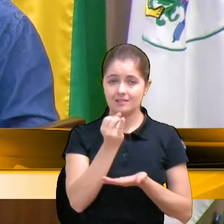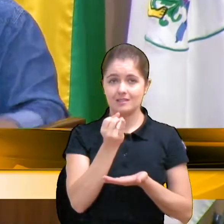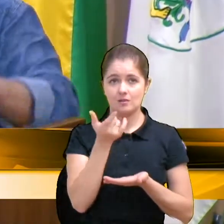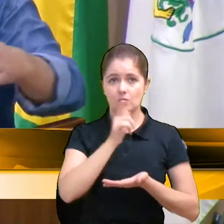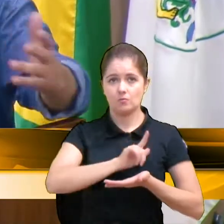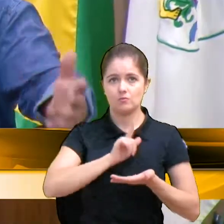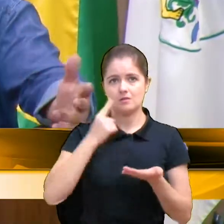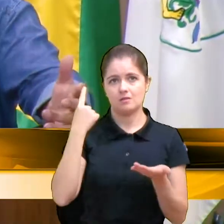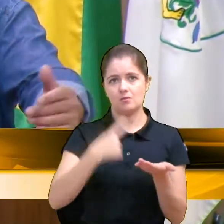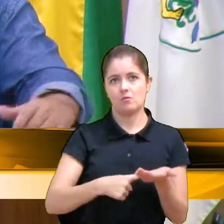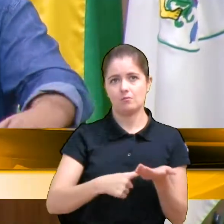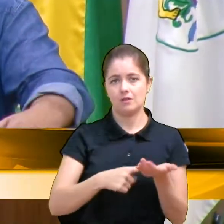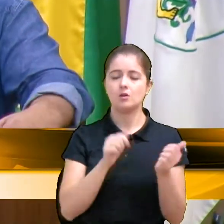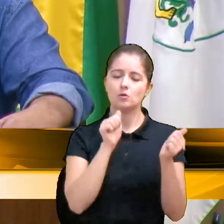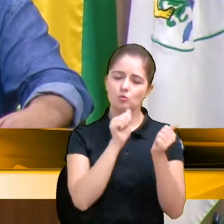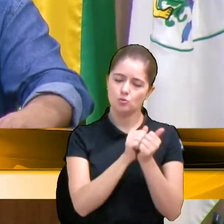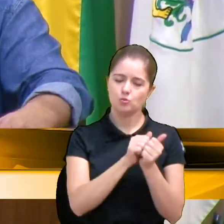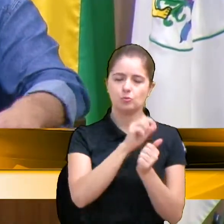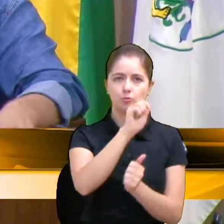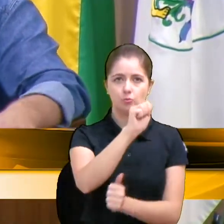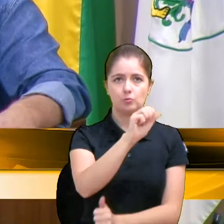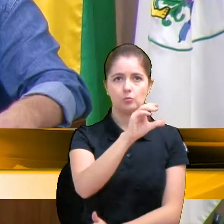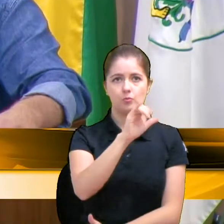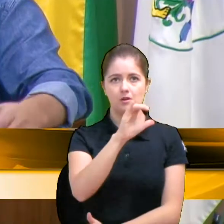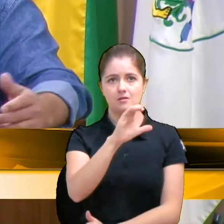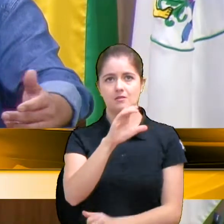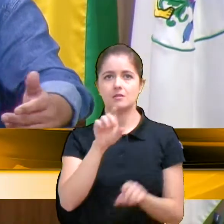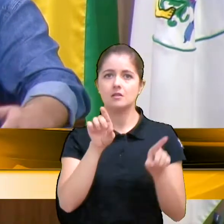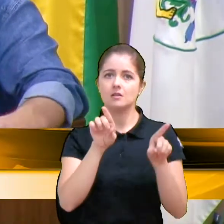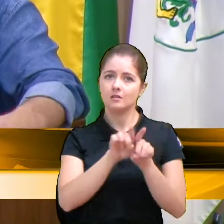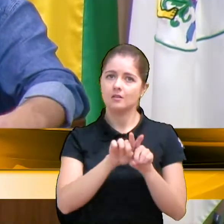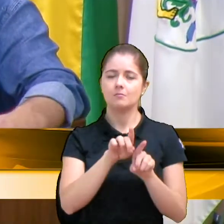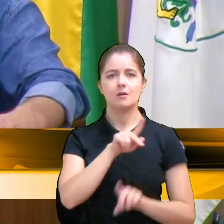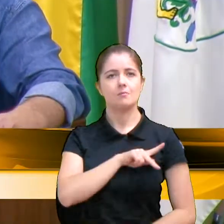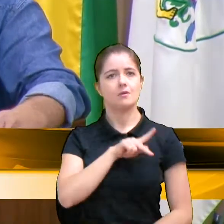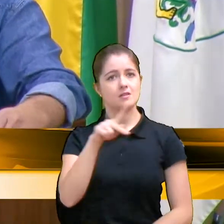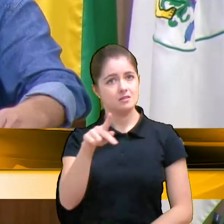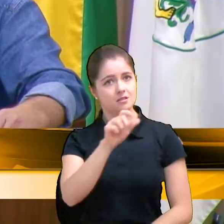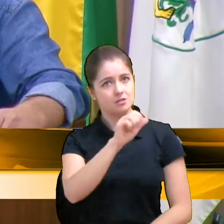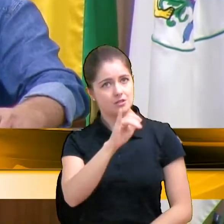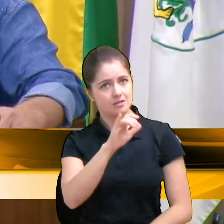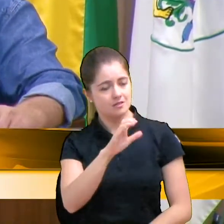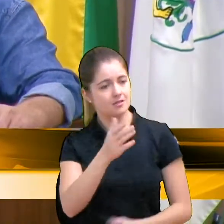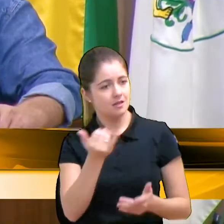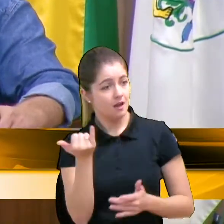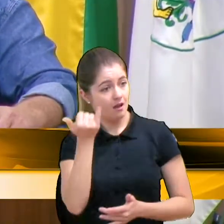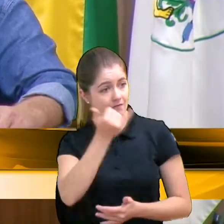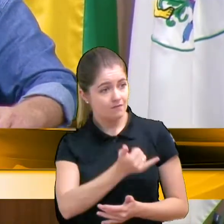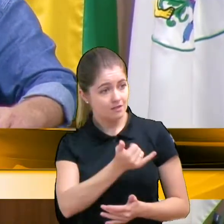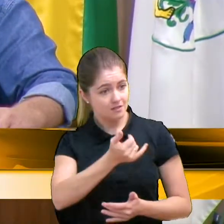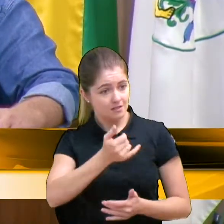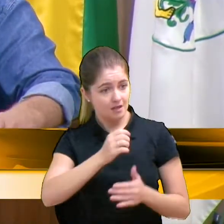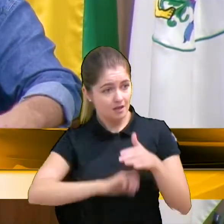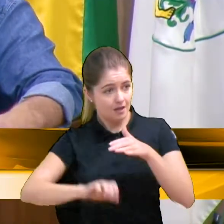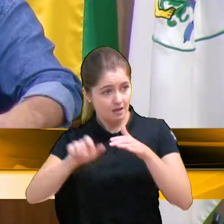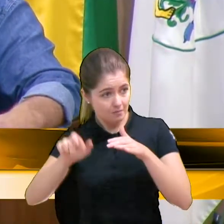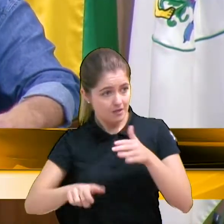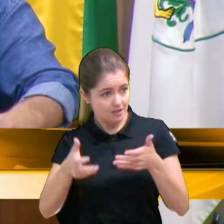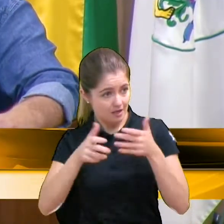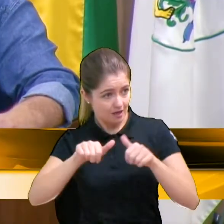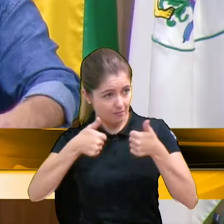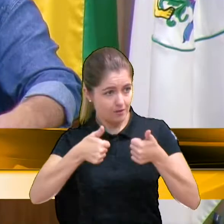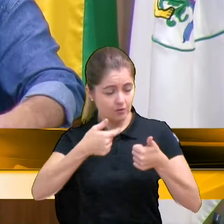marcada com a SIC, vamos chegar ao presidente da SIC e dizer: presidente da SIC, como os empresários querem melhoria, os vereadores também